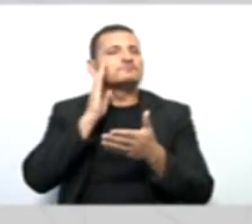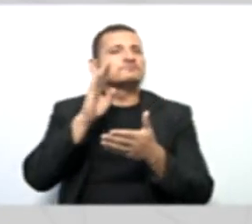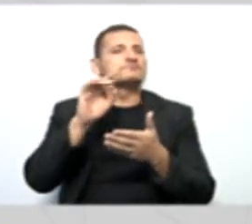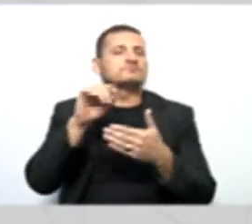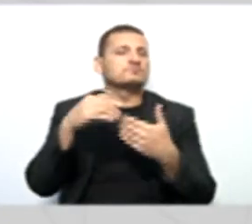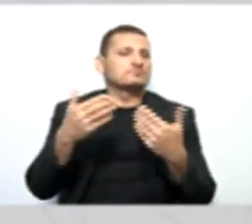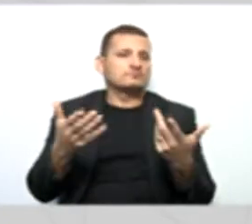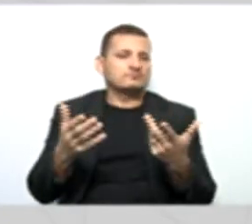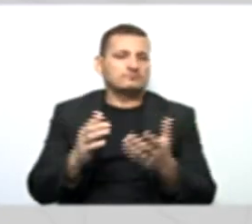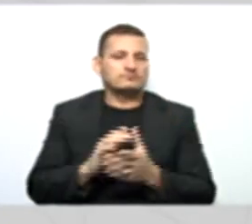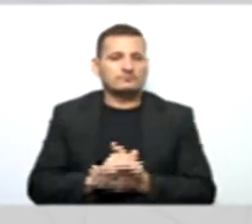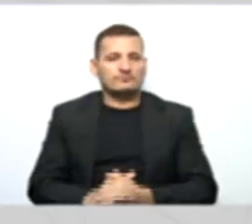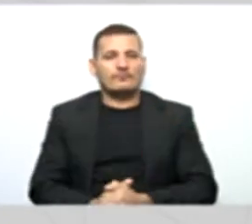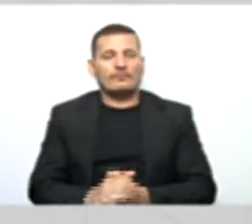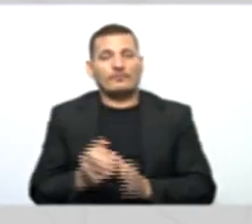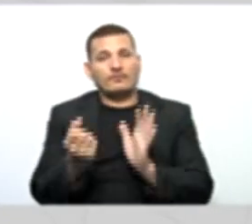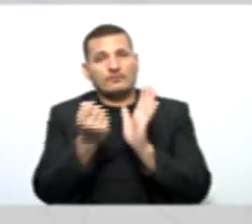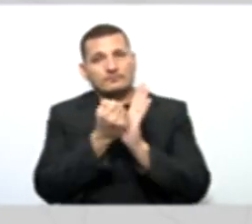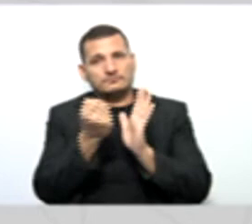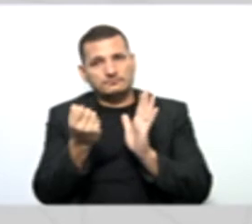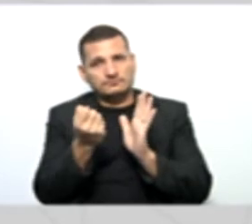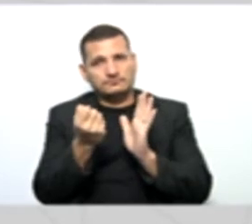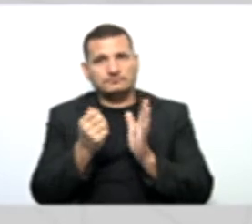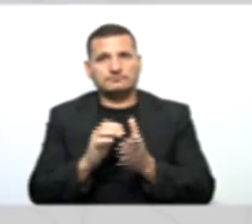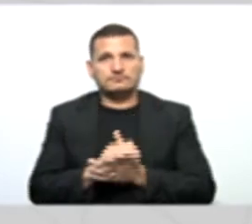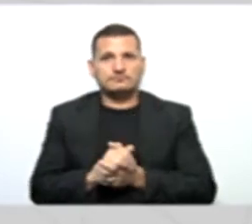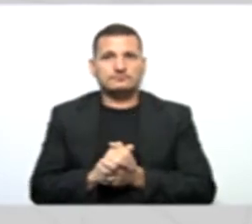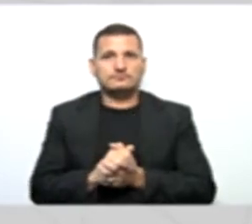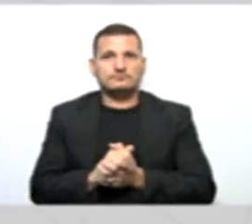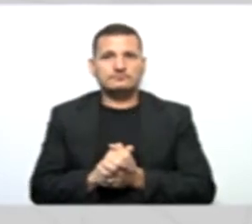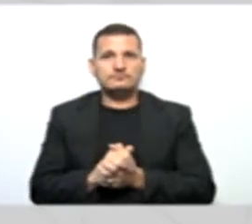talvez, a marca, que é o que muitas pessoas